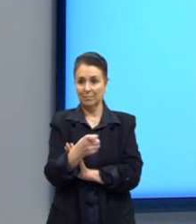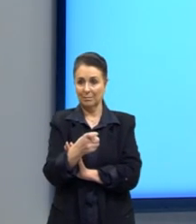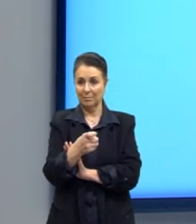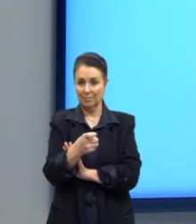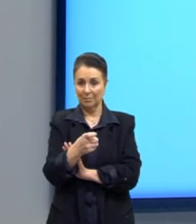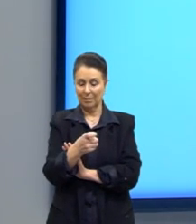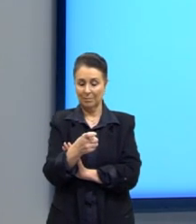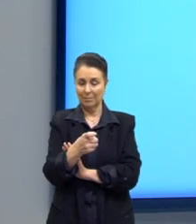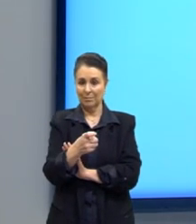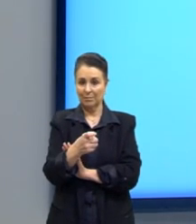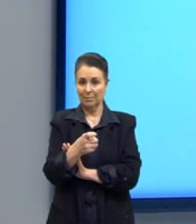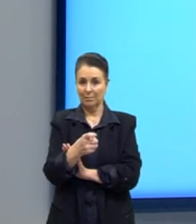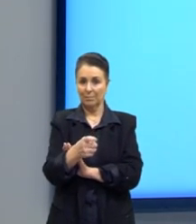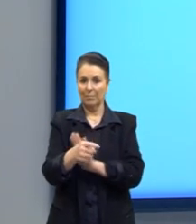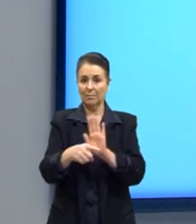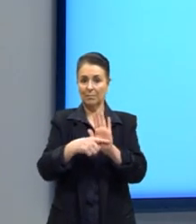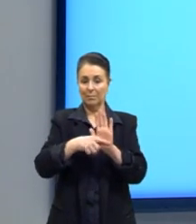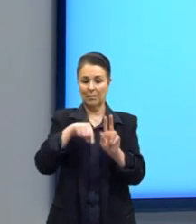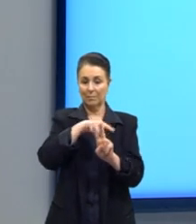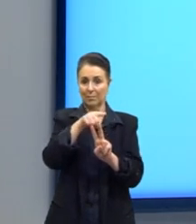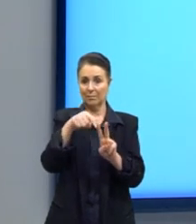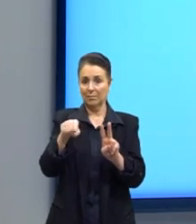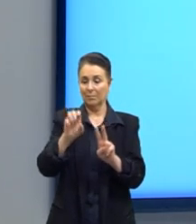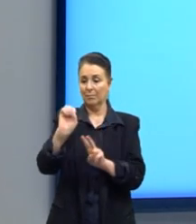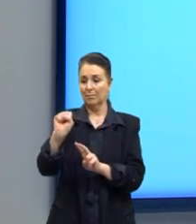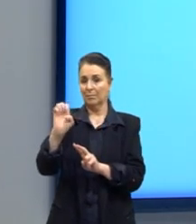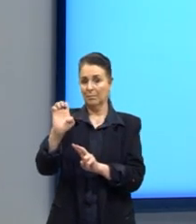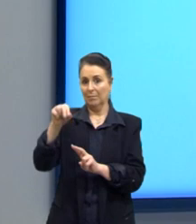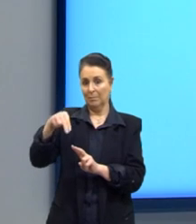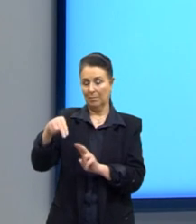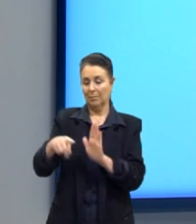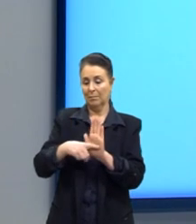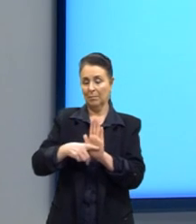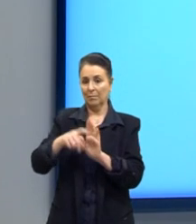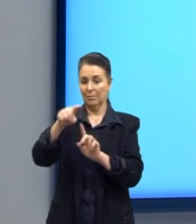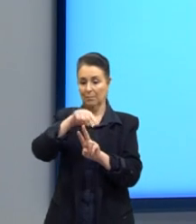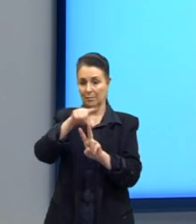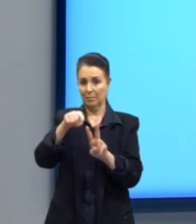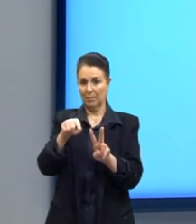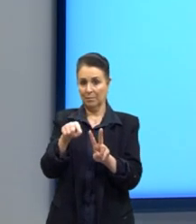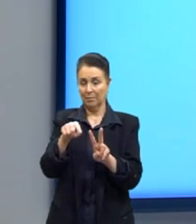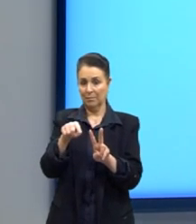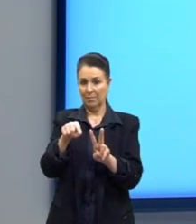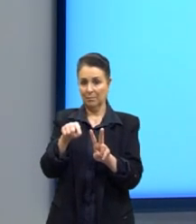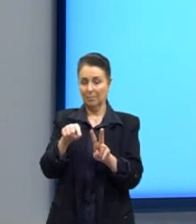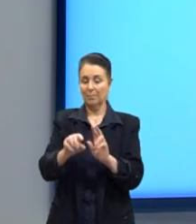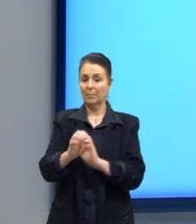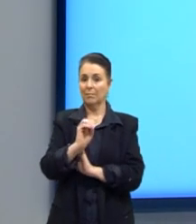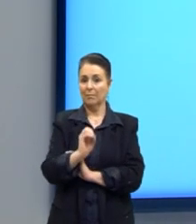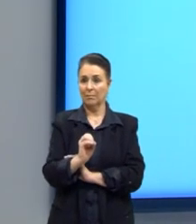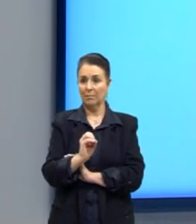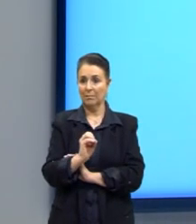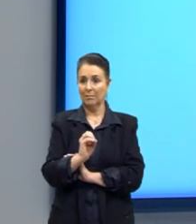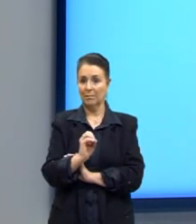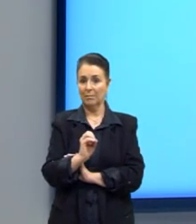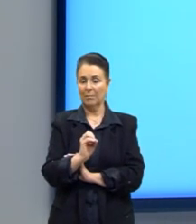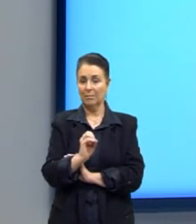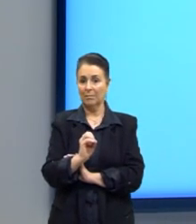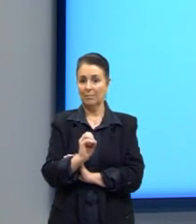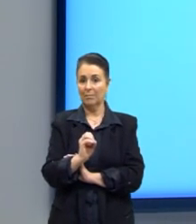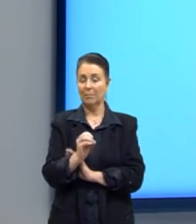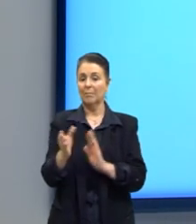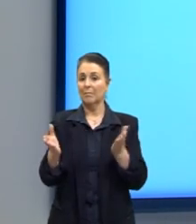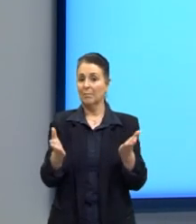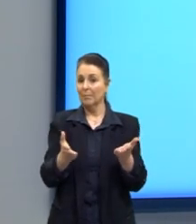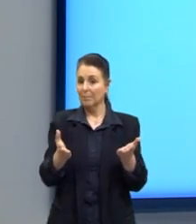considerar o seno de menos pi o seno de menos pi nesse ponto aqui ele é o zero né Agora